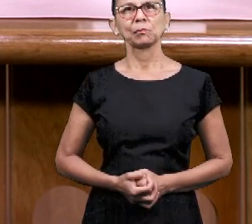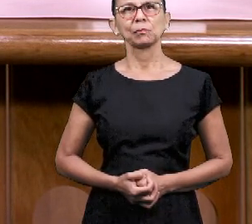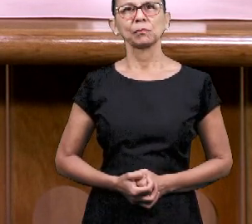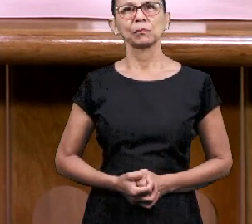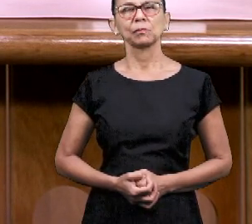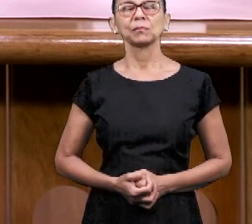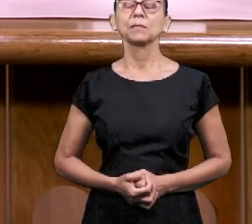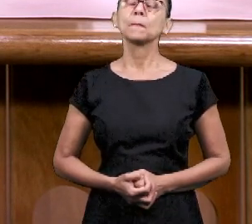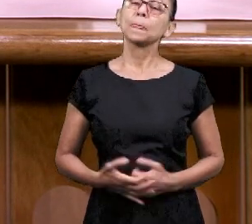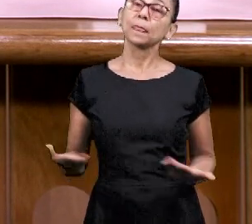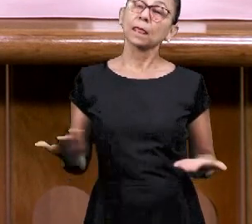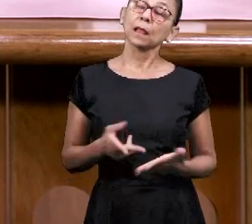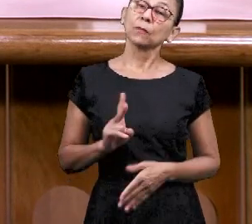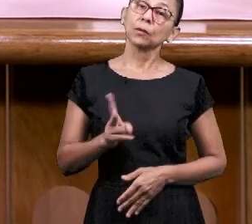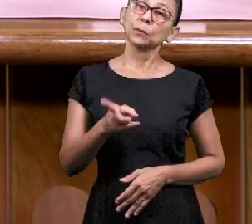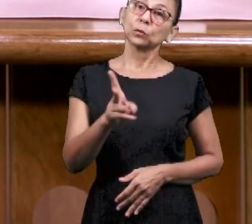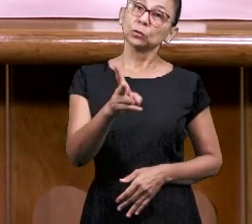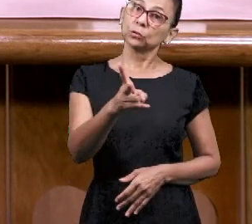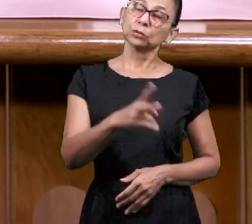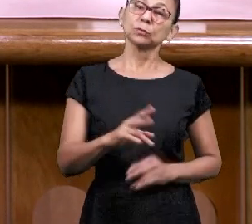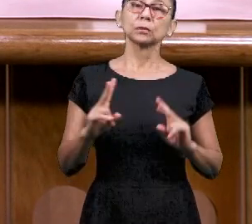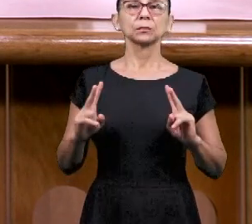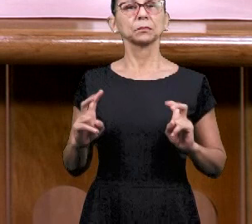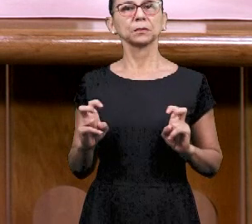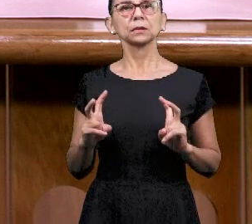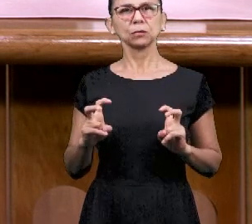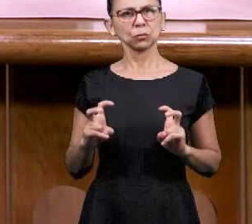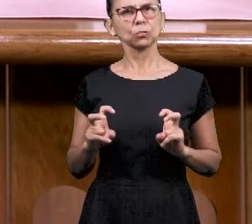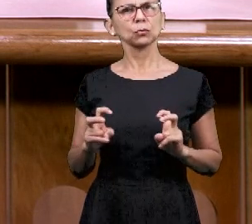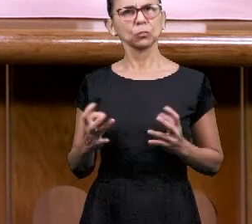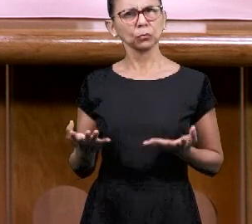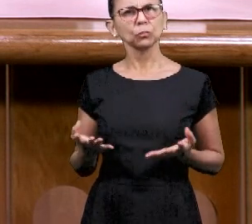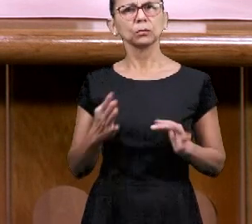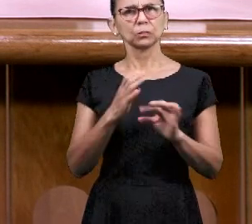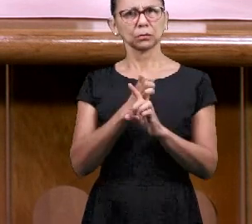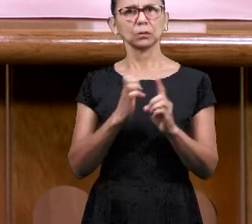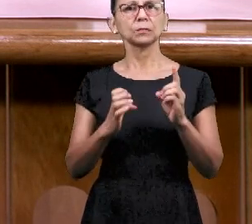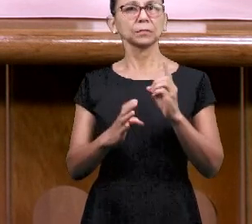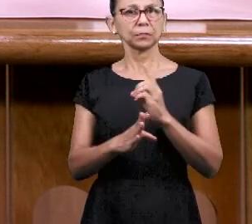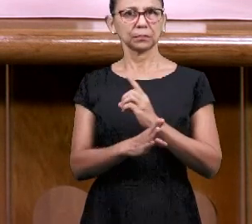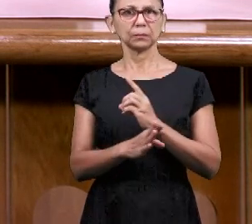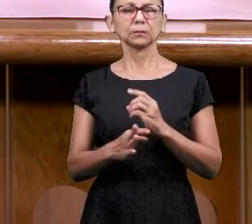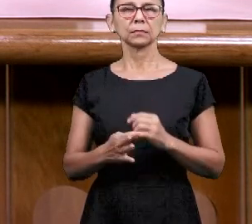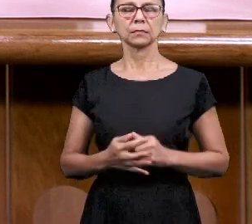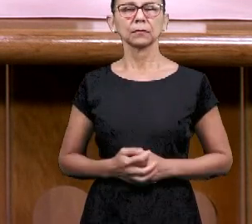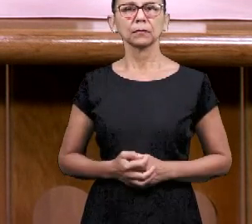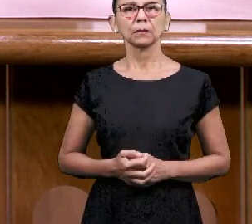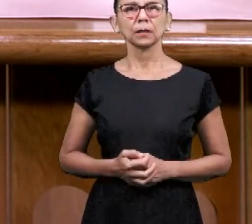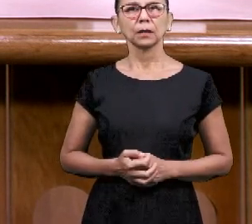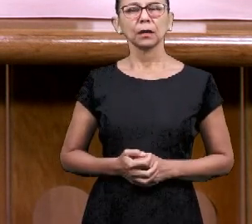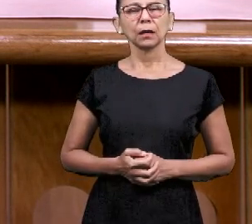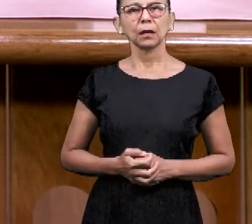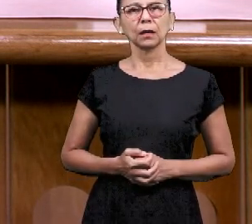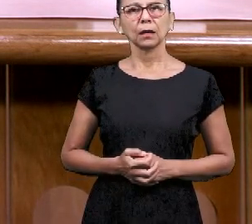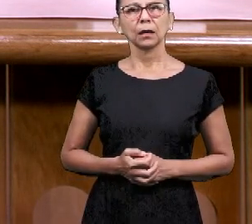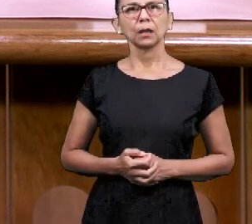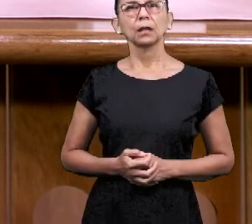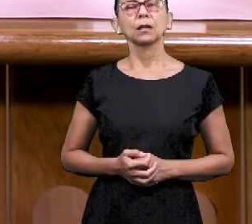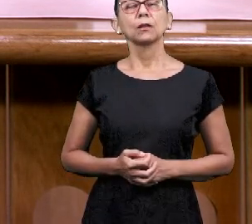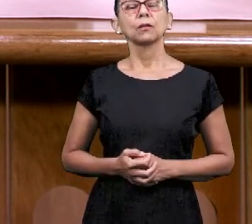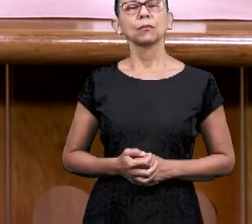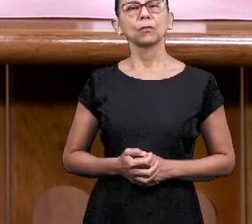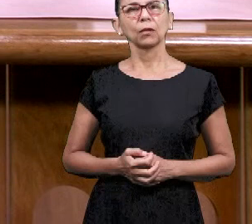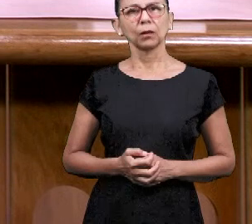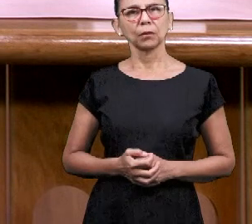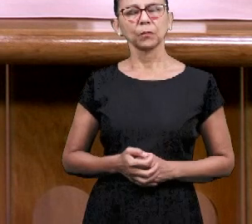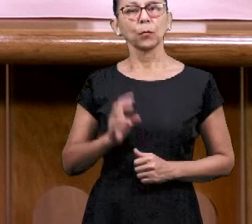Agora, continuidade ao nosso assunto, ou a nossa escola bíblica dominical, adotando a mesma sistemática